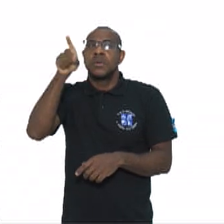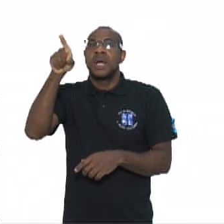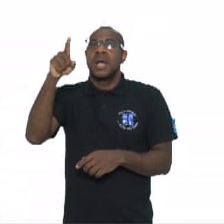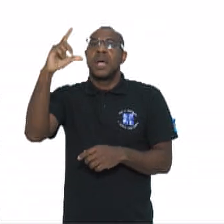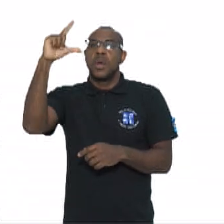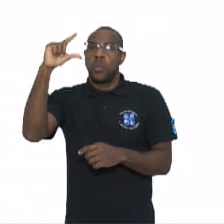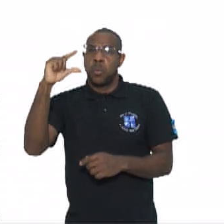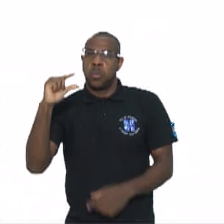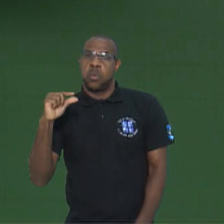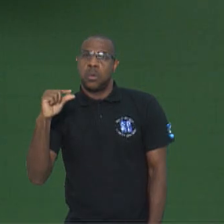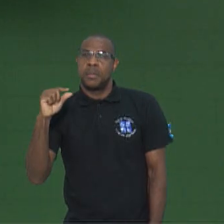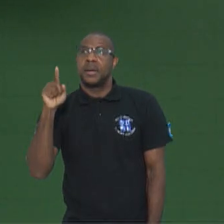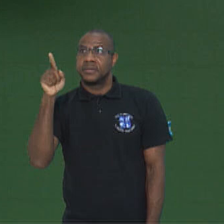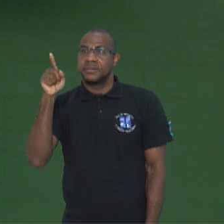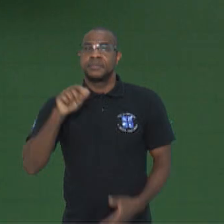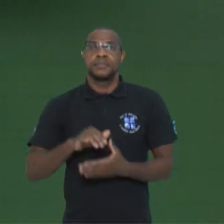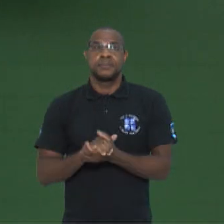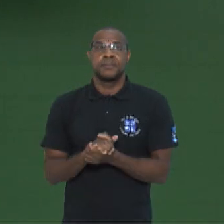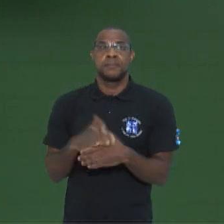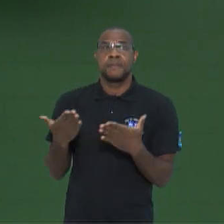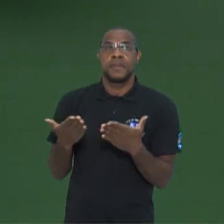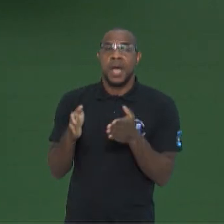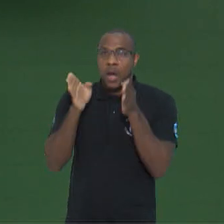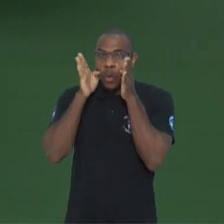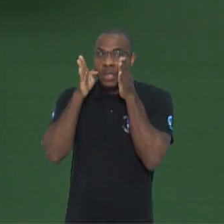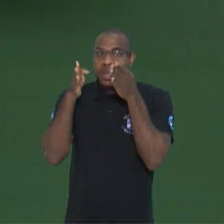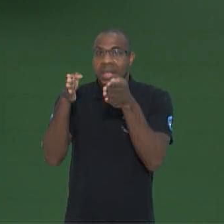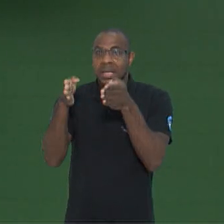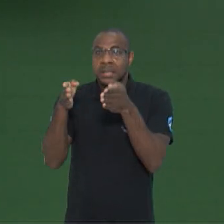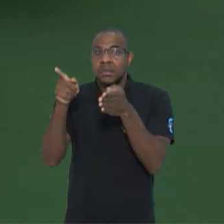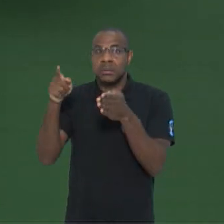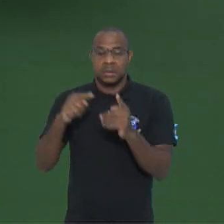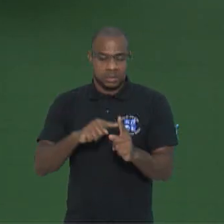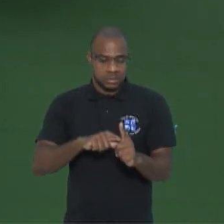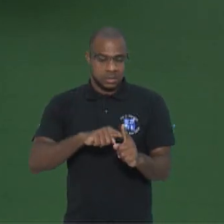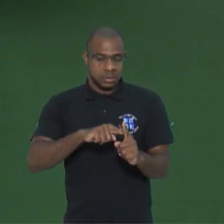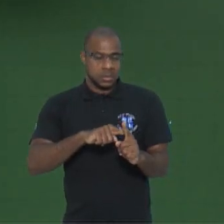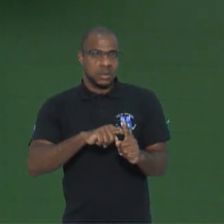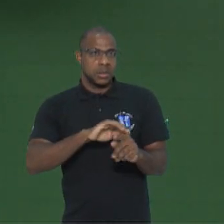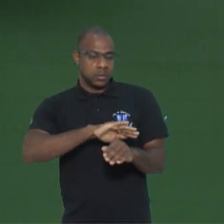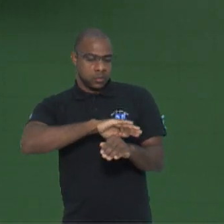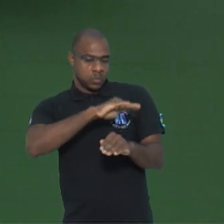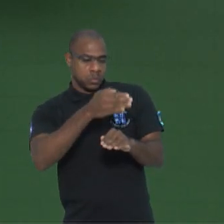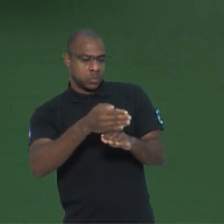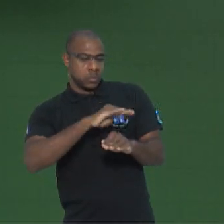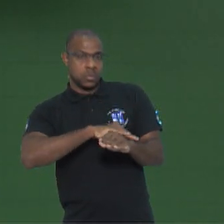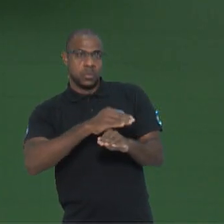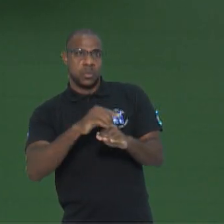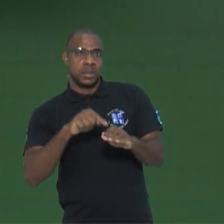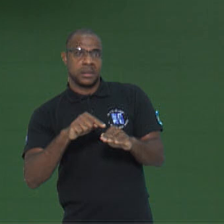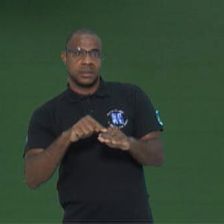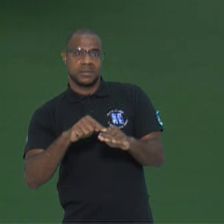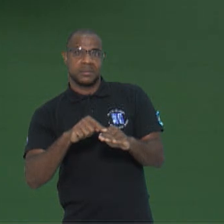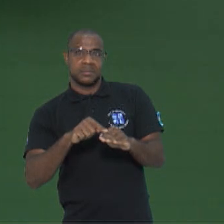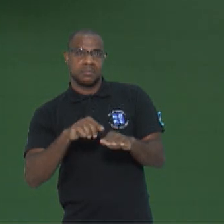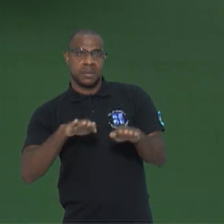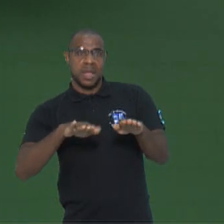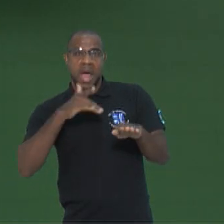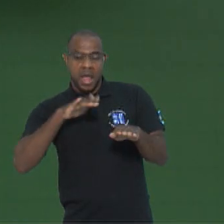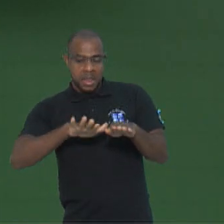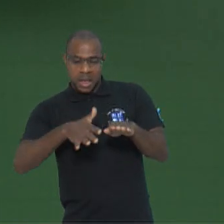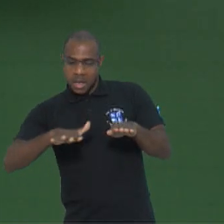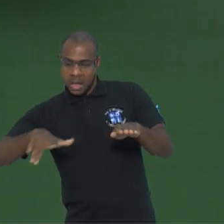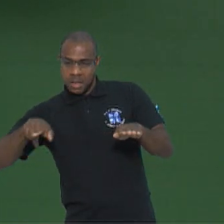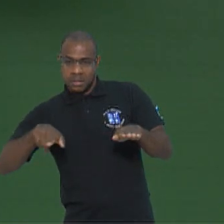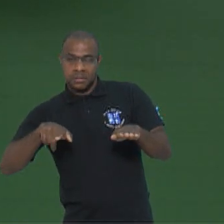baixa. Em relação à concentração de oxigênio a nível do mar, o Monte Everest você vai ter 33% de